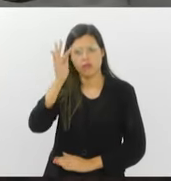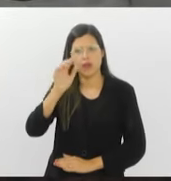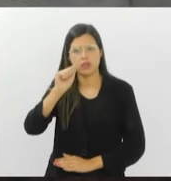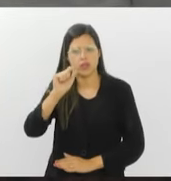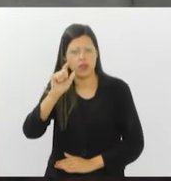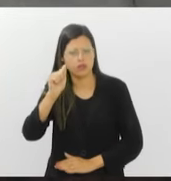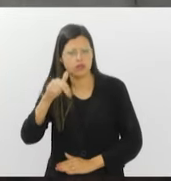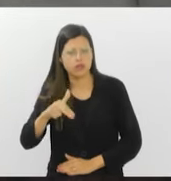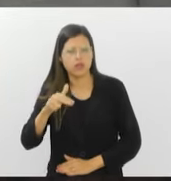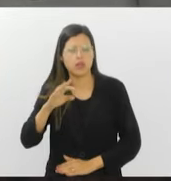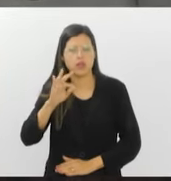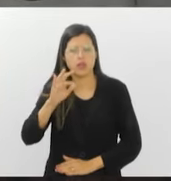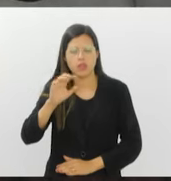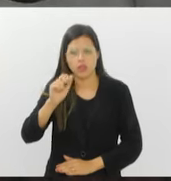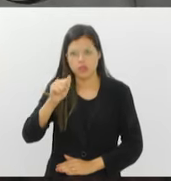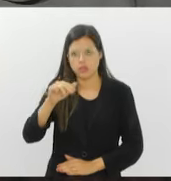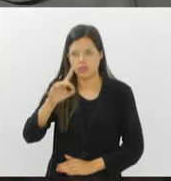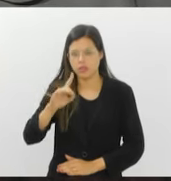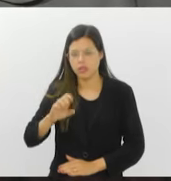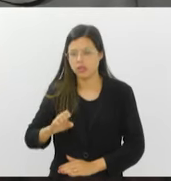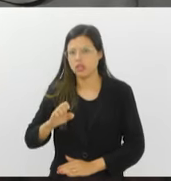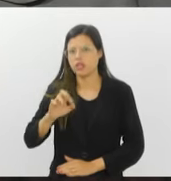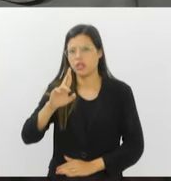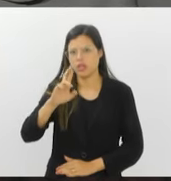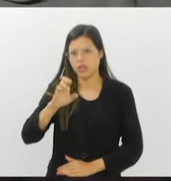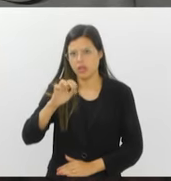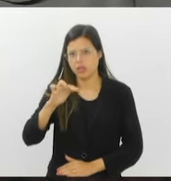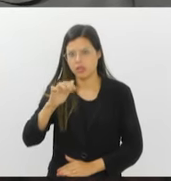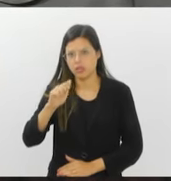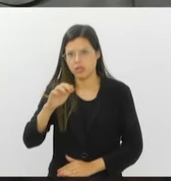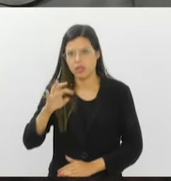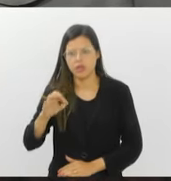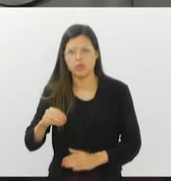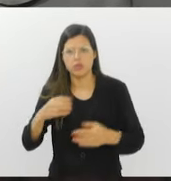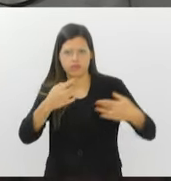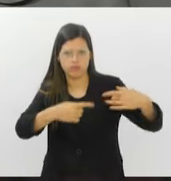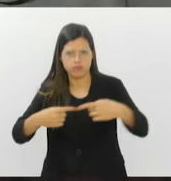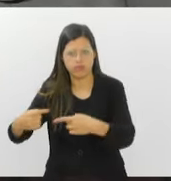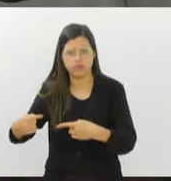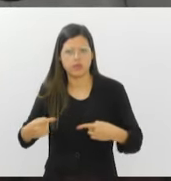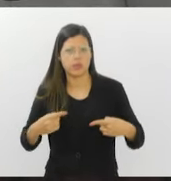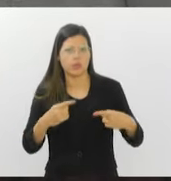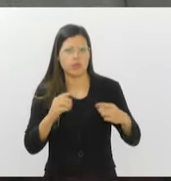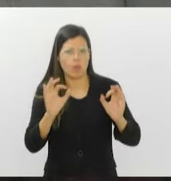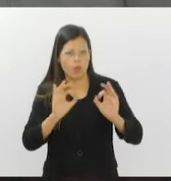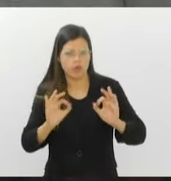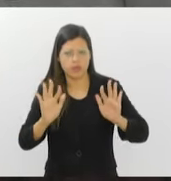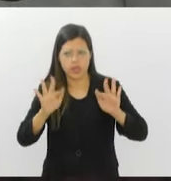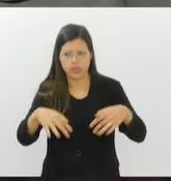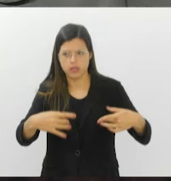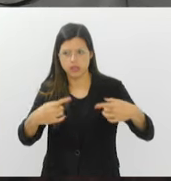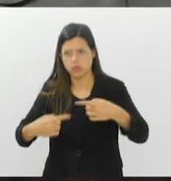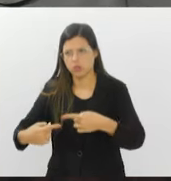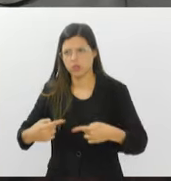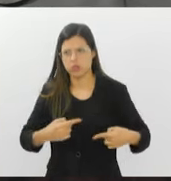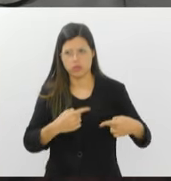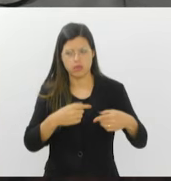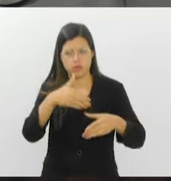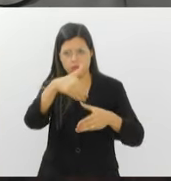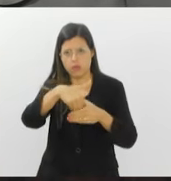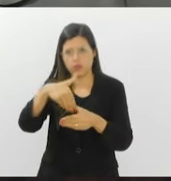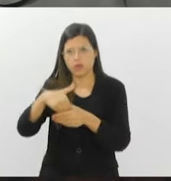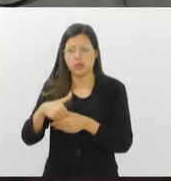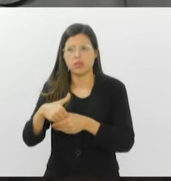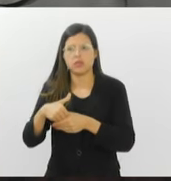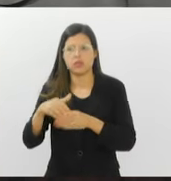Lopes, Tandy Vieira e Renato Miranda, em discussão. No avento, quem queira discutir, encerrada a discussão. Em votação,